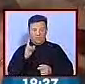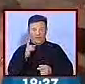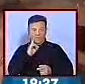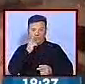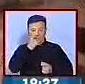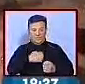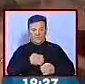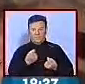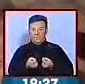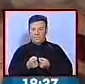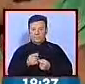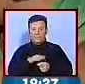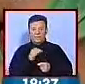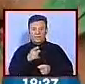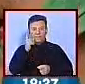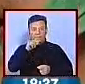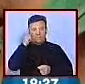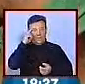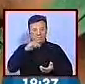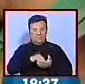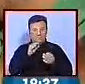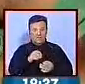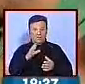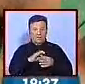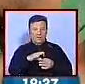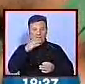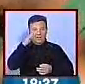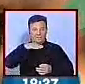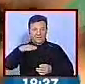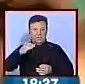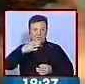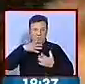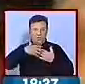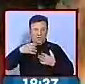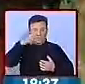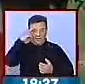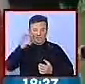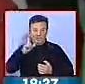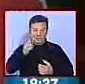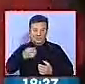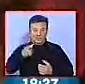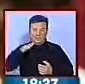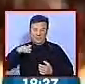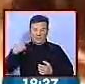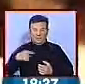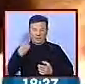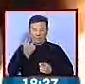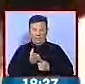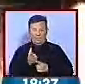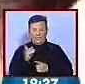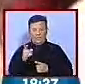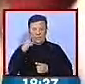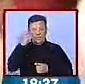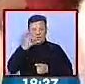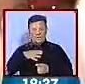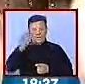as pessoas, porque há sempre um mito aqui também ligado com que a ciência é mais complicada. Exato, a ciência tem sempre uma componente, que é o prazer